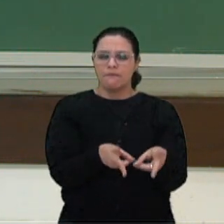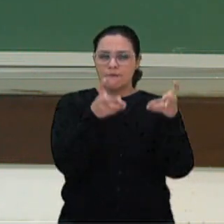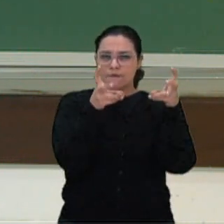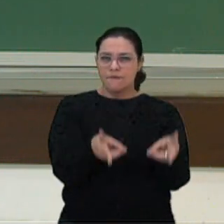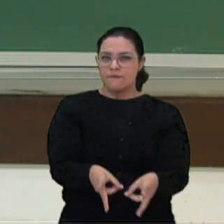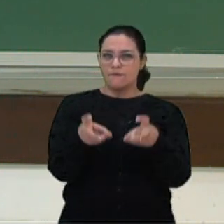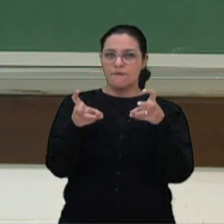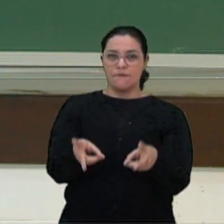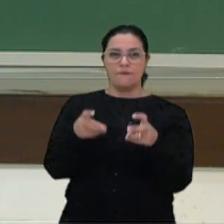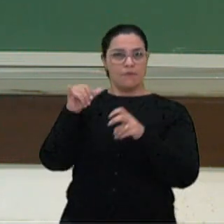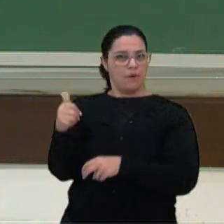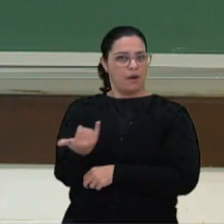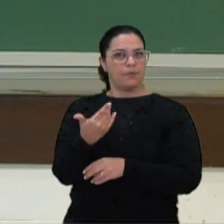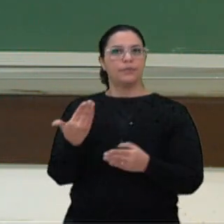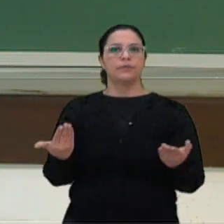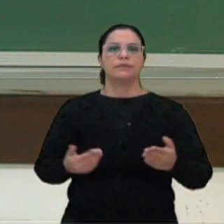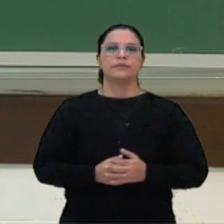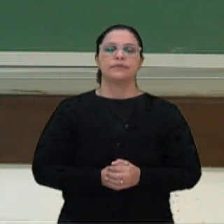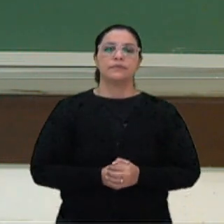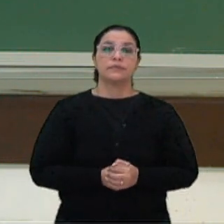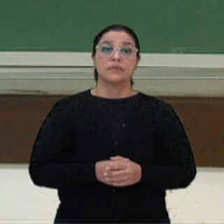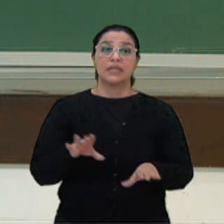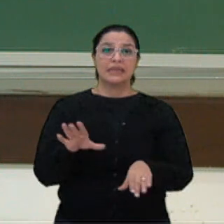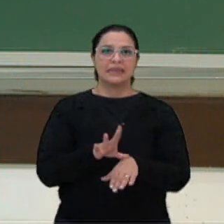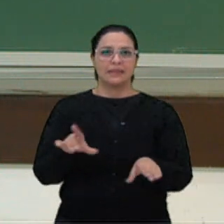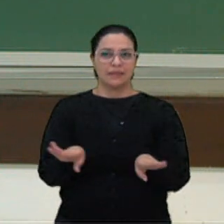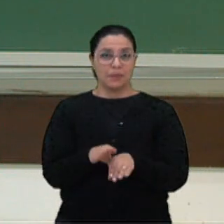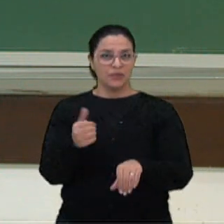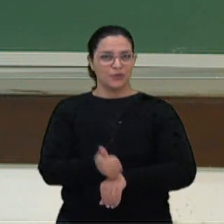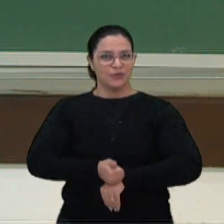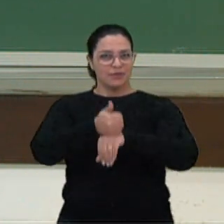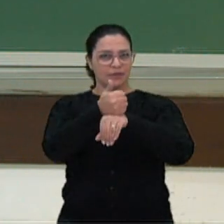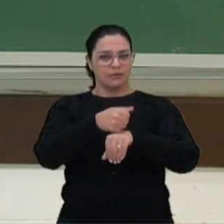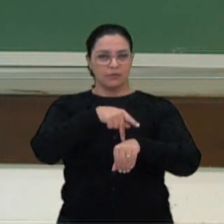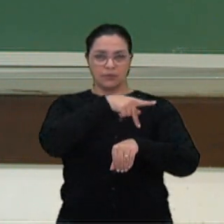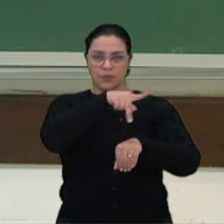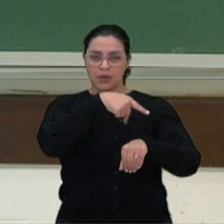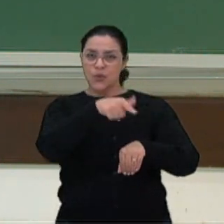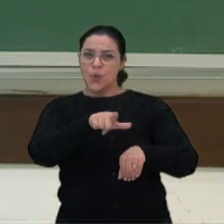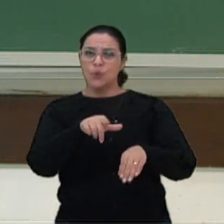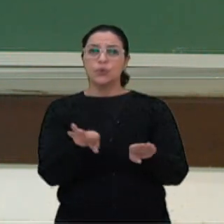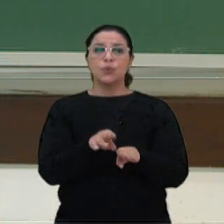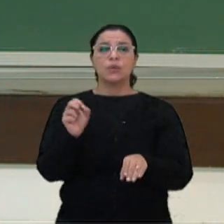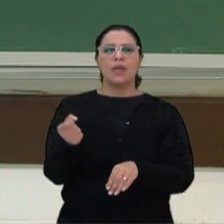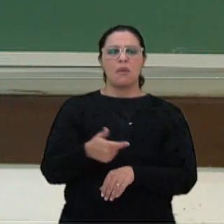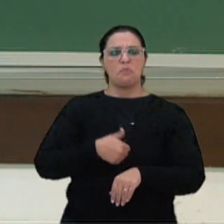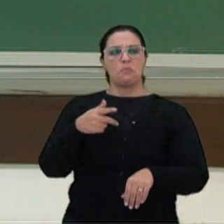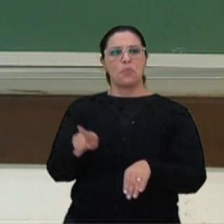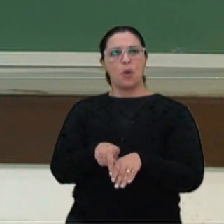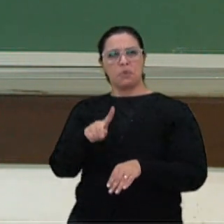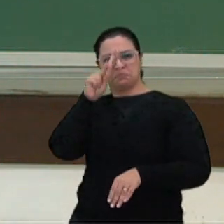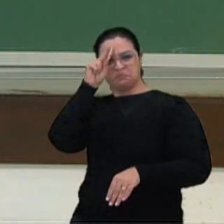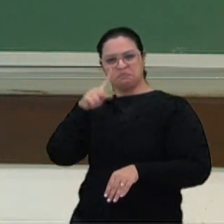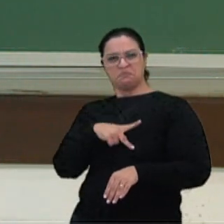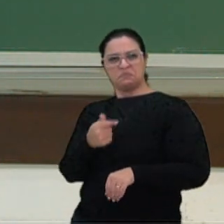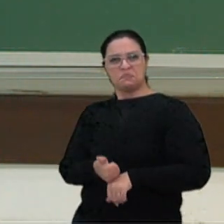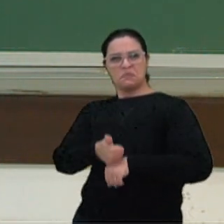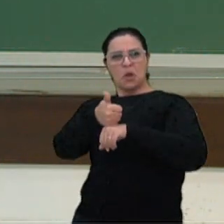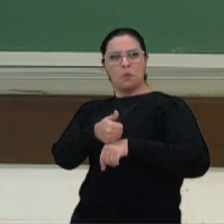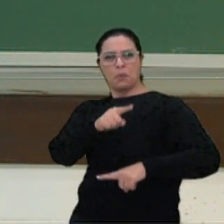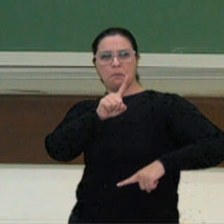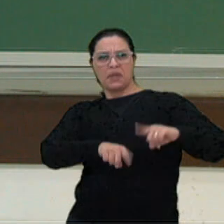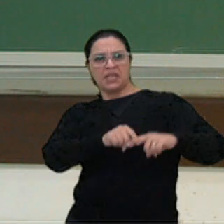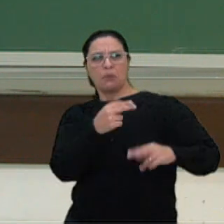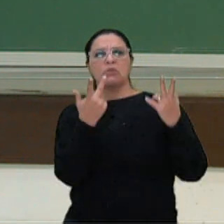exploração e de dominação de outras partes hoje do que propriamente ser o dono das reservas naturais, dos